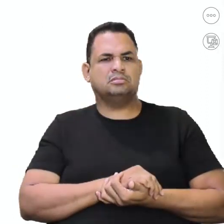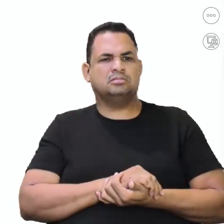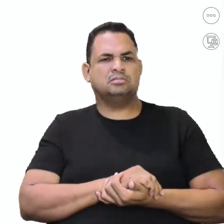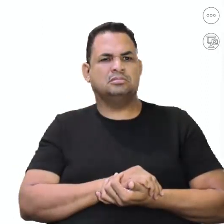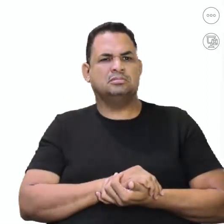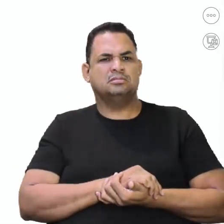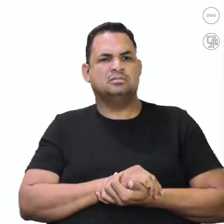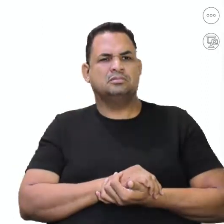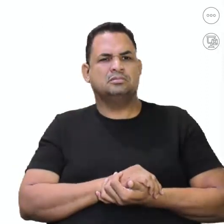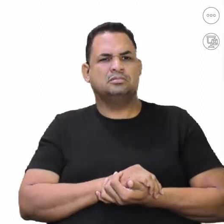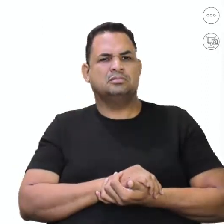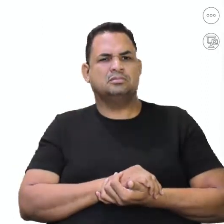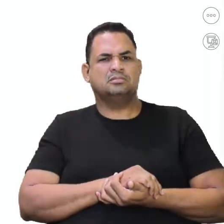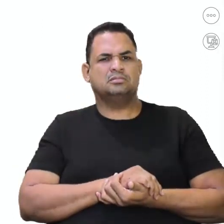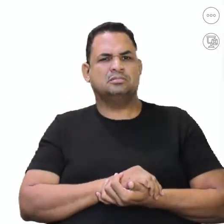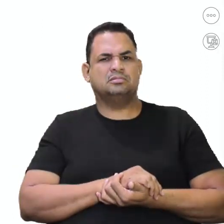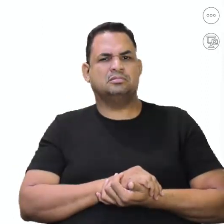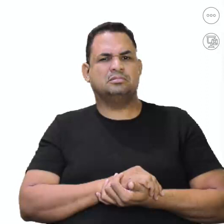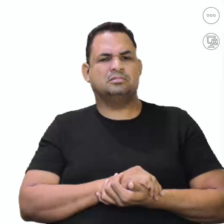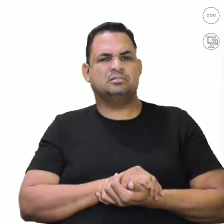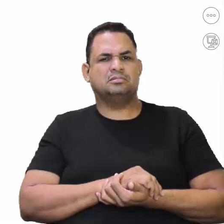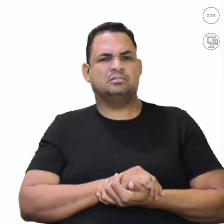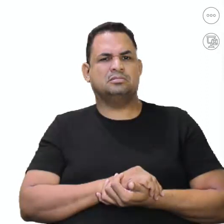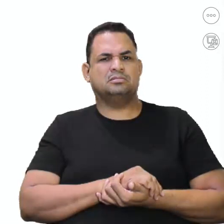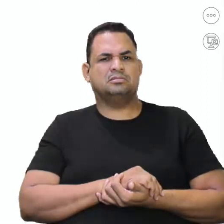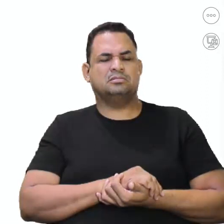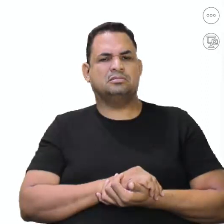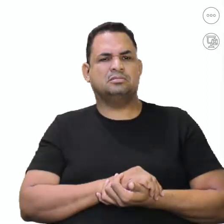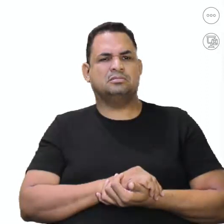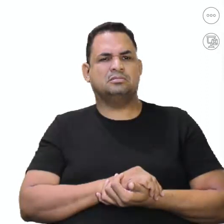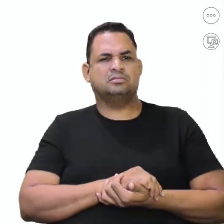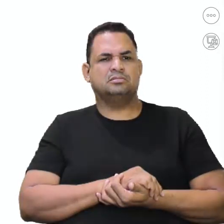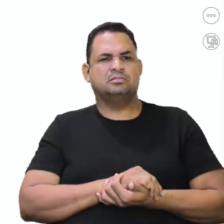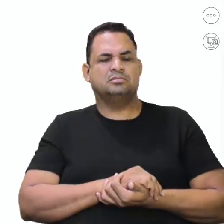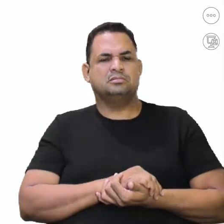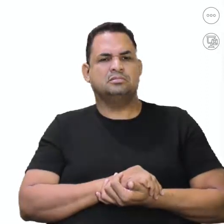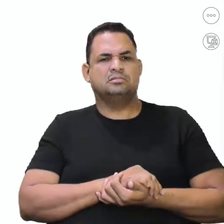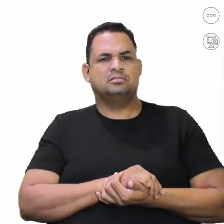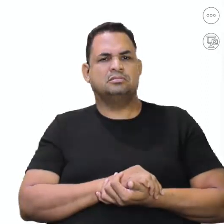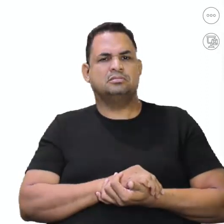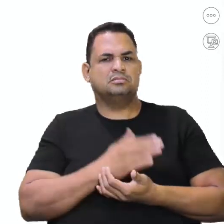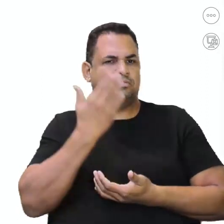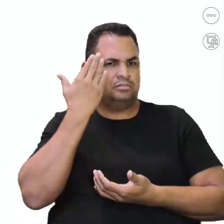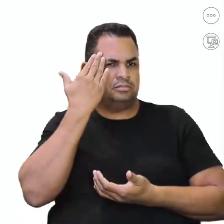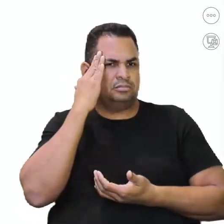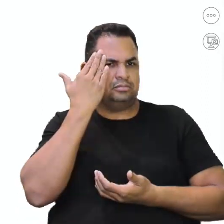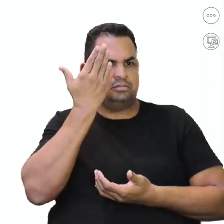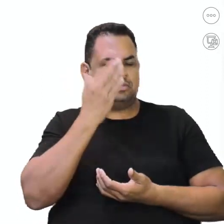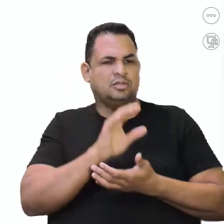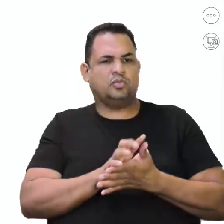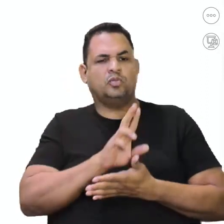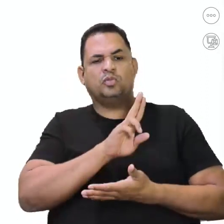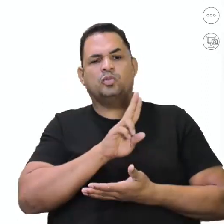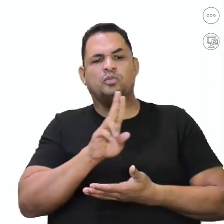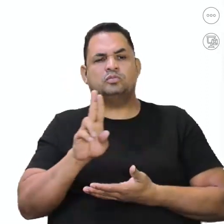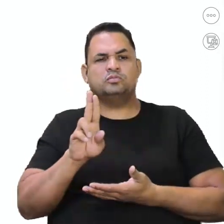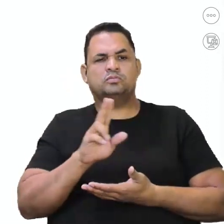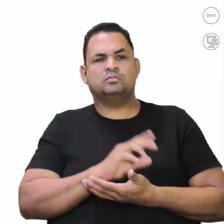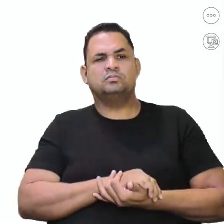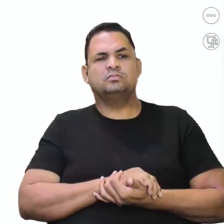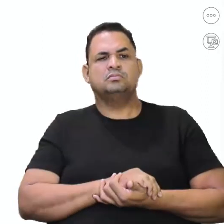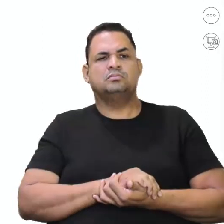lá. Quino, ou Joaquim Salvador Lavado. Tá, beleza. Eu entendi aqui que é um nickname dele, né? Que é o